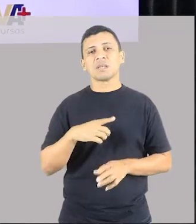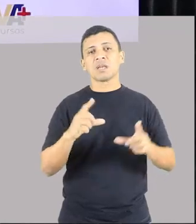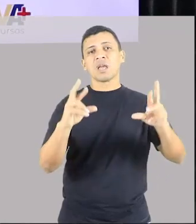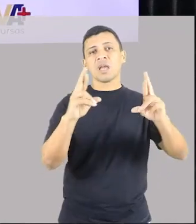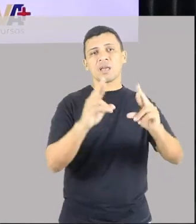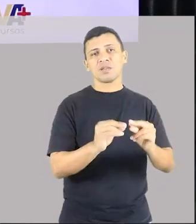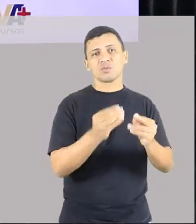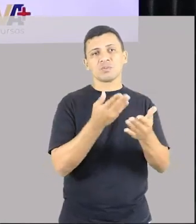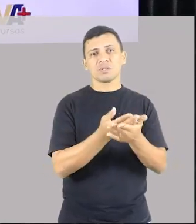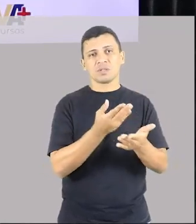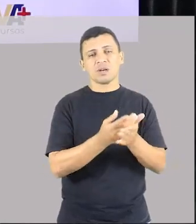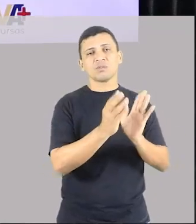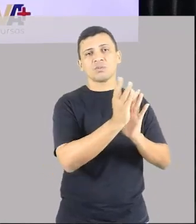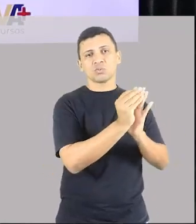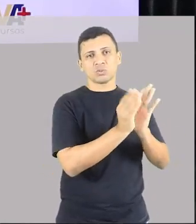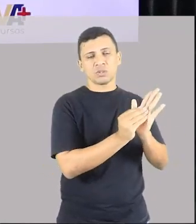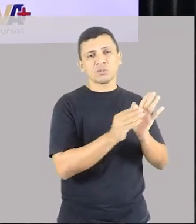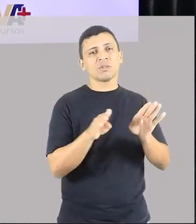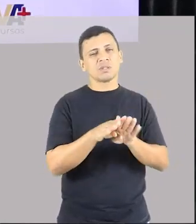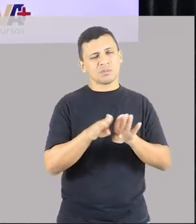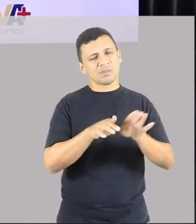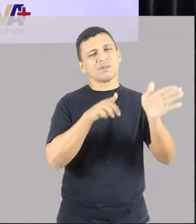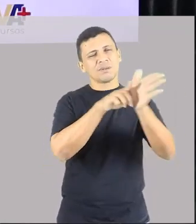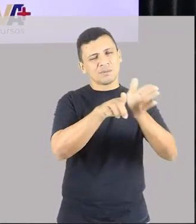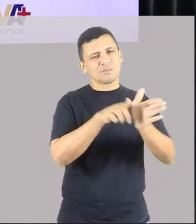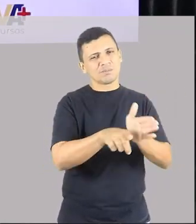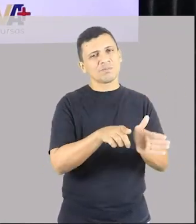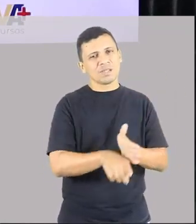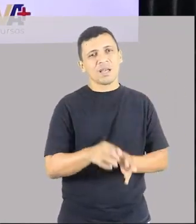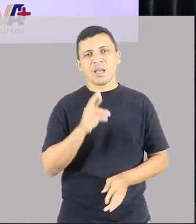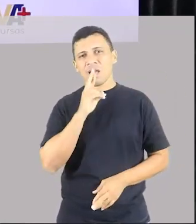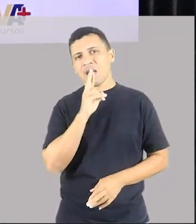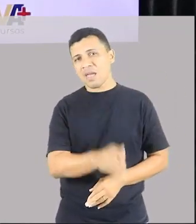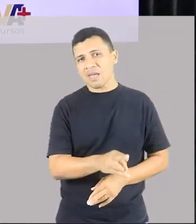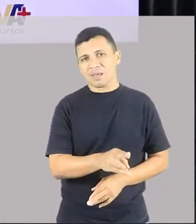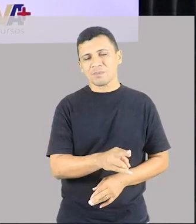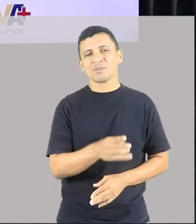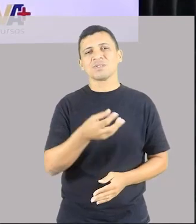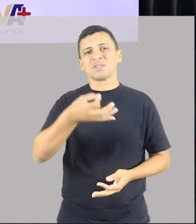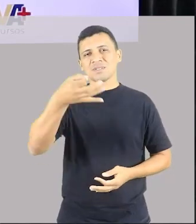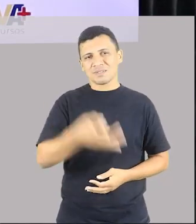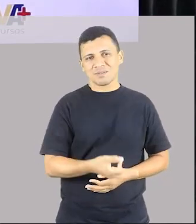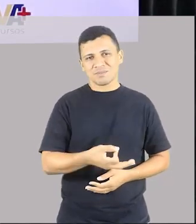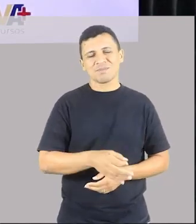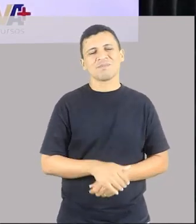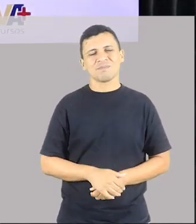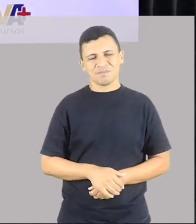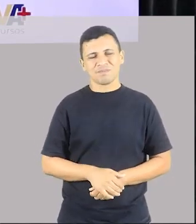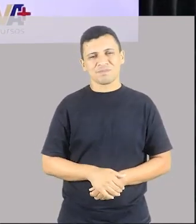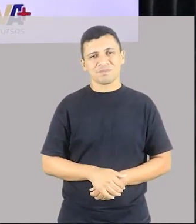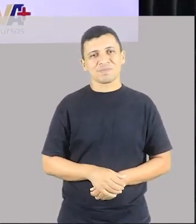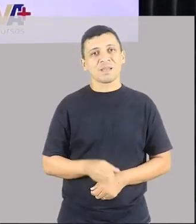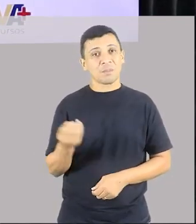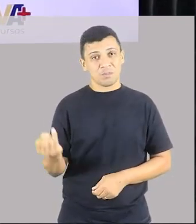dessa aula, o resumo desse conteúdo e outras questões para que você não erre esse assunto que é importantíssimo para a sua